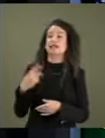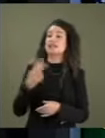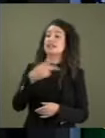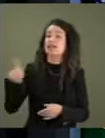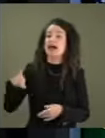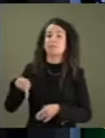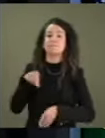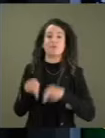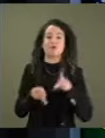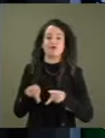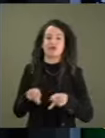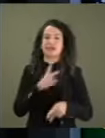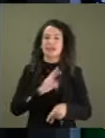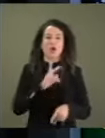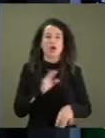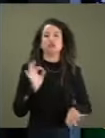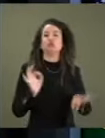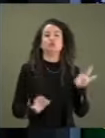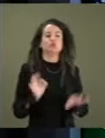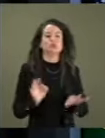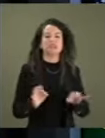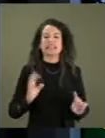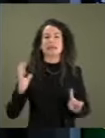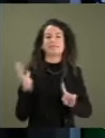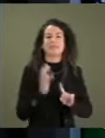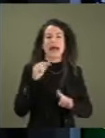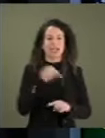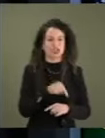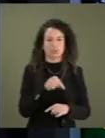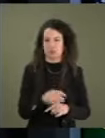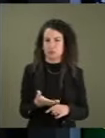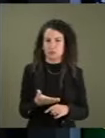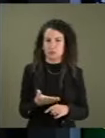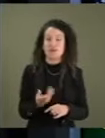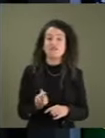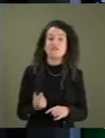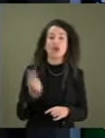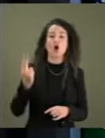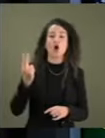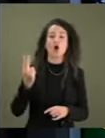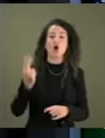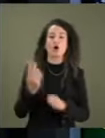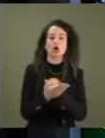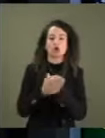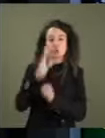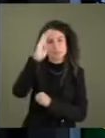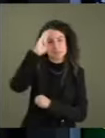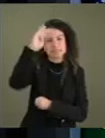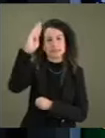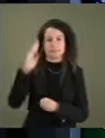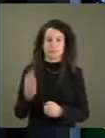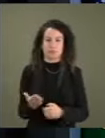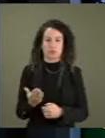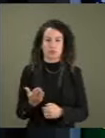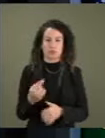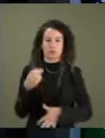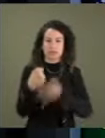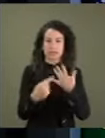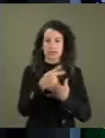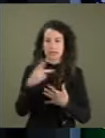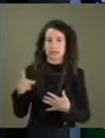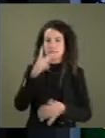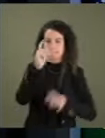Jamais deve ser jurídica o impacto desse que vai ter nos valores, nos princípios dos